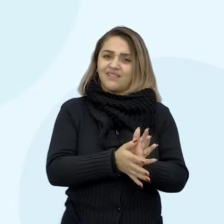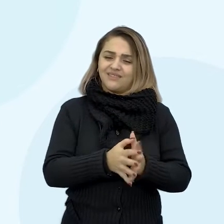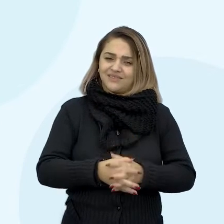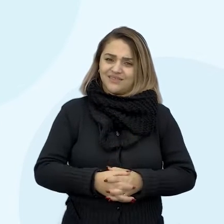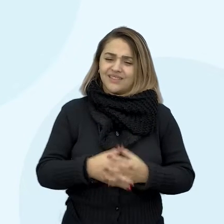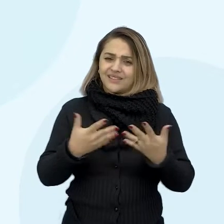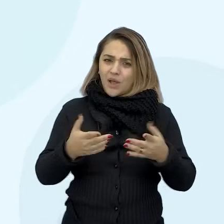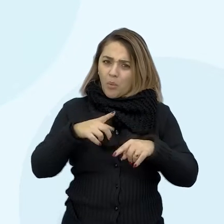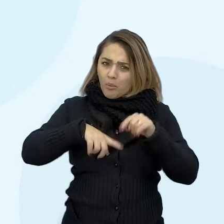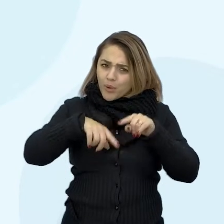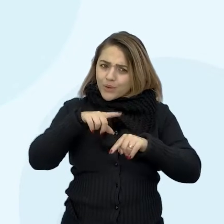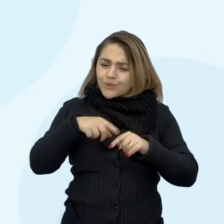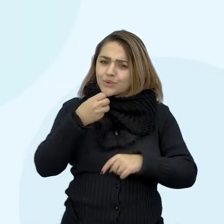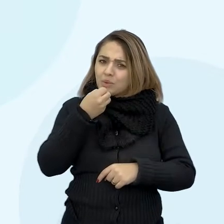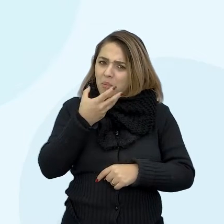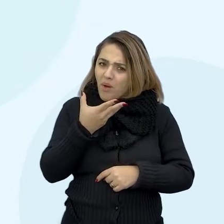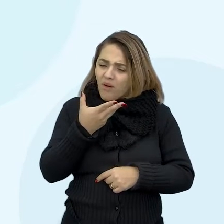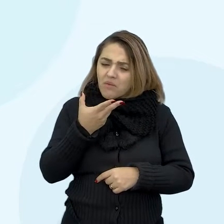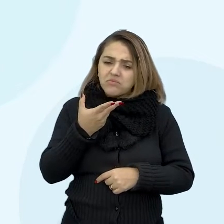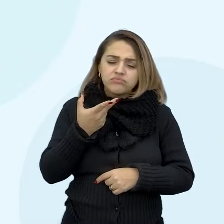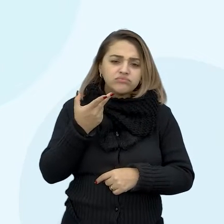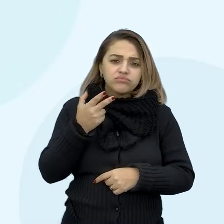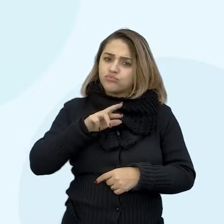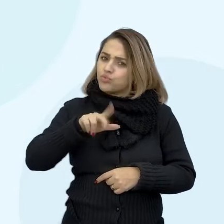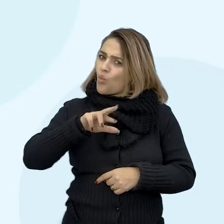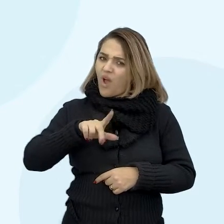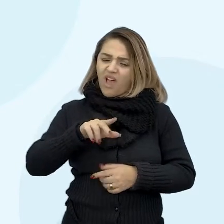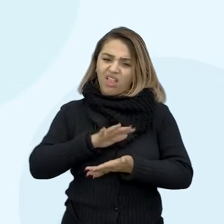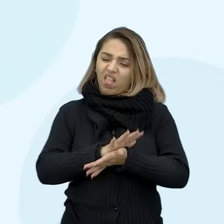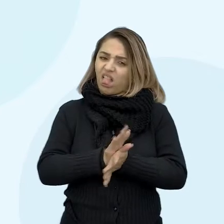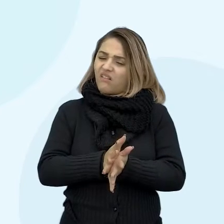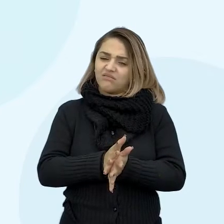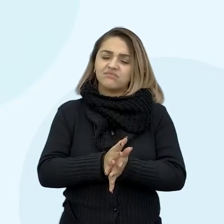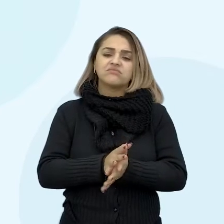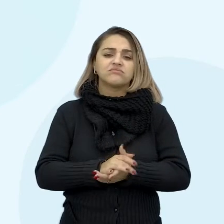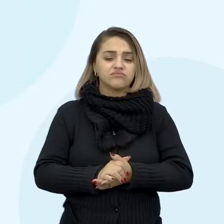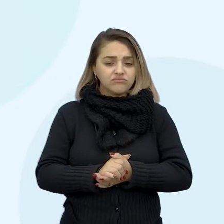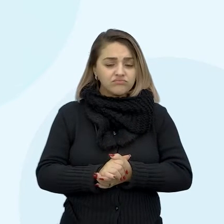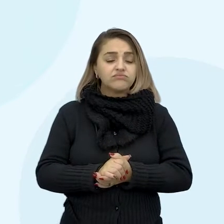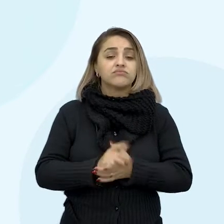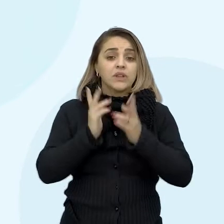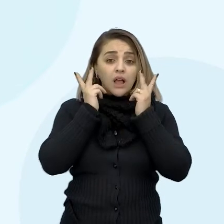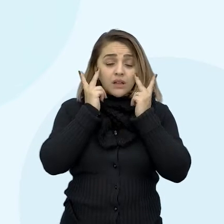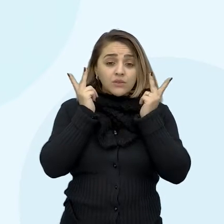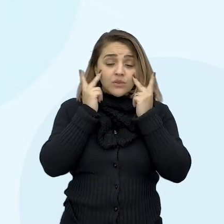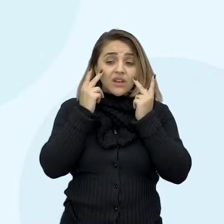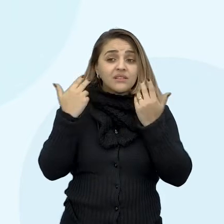de produtos bons, frescos, orgânicos. E o que faz essa ONG?